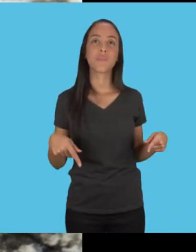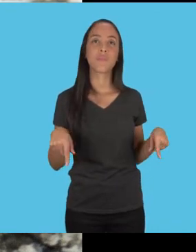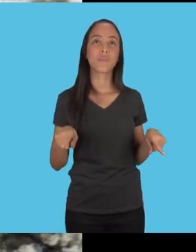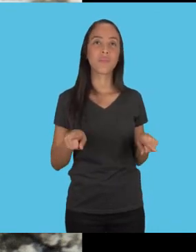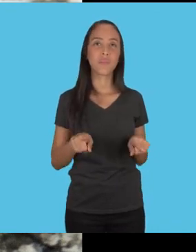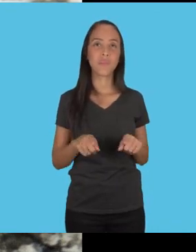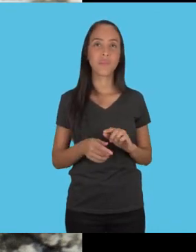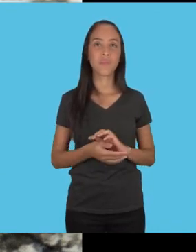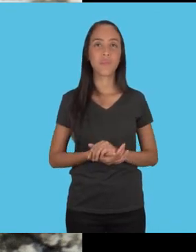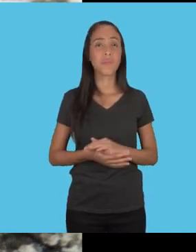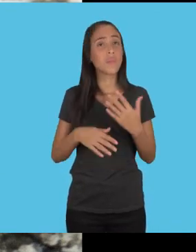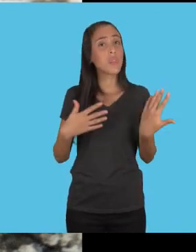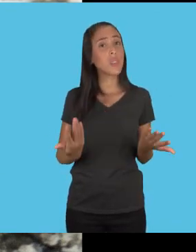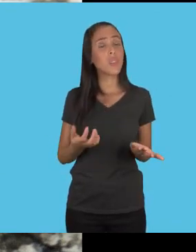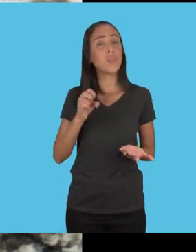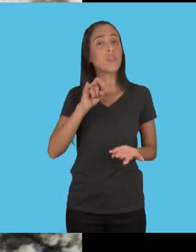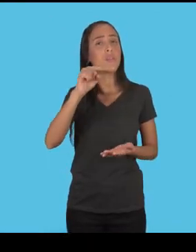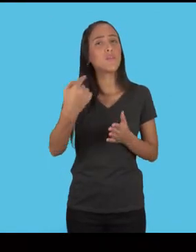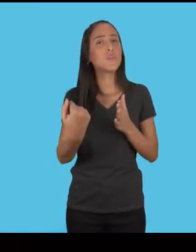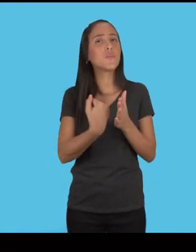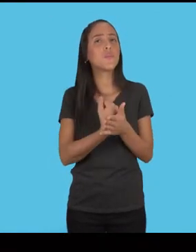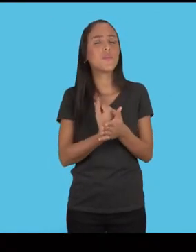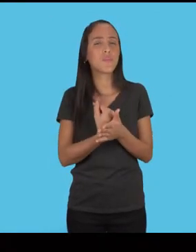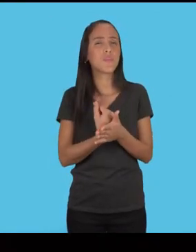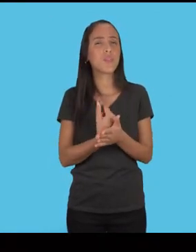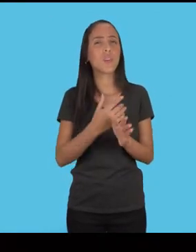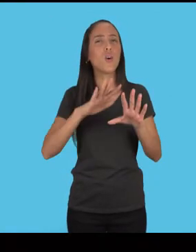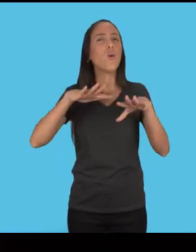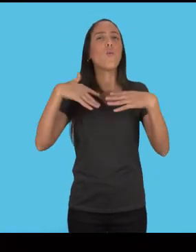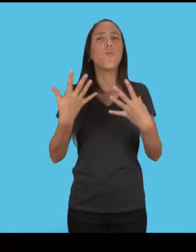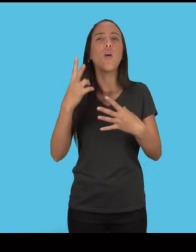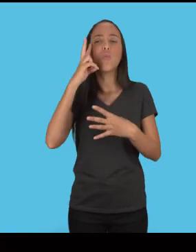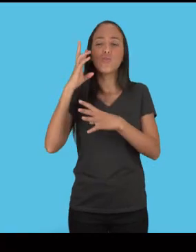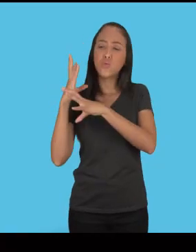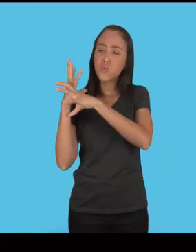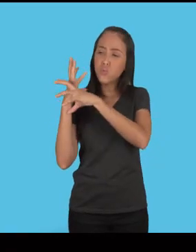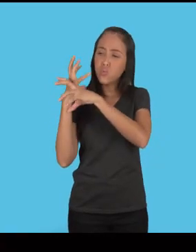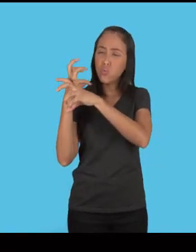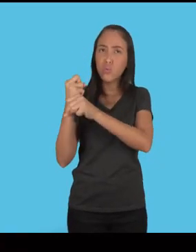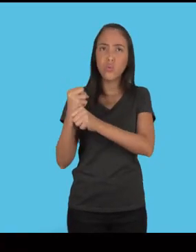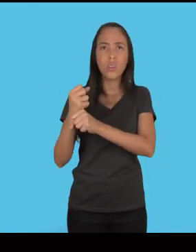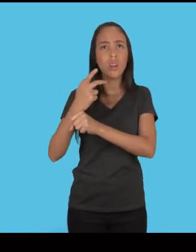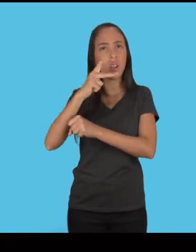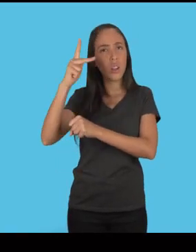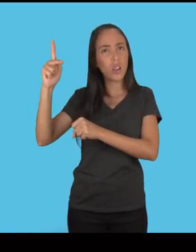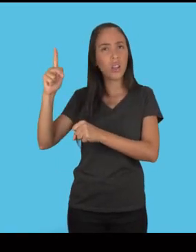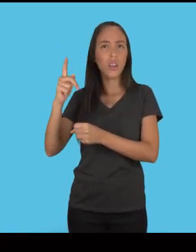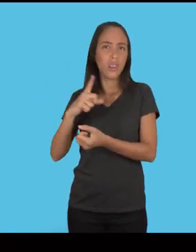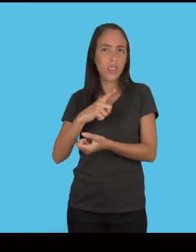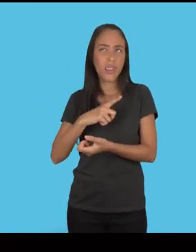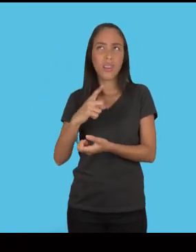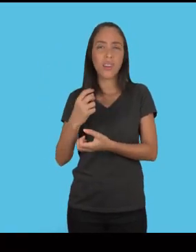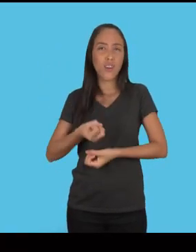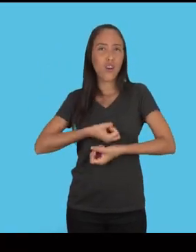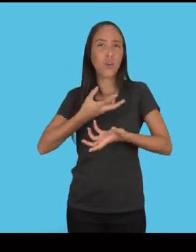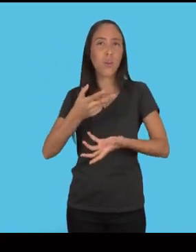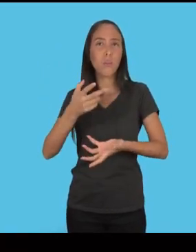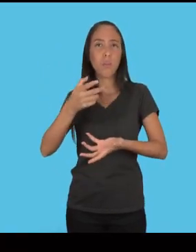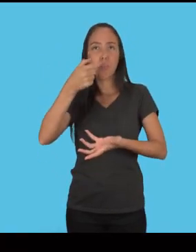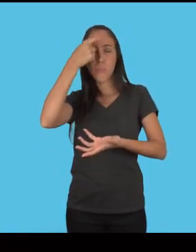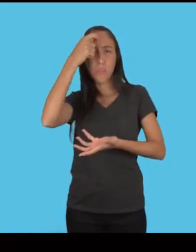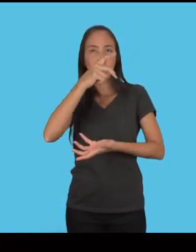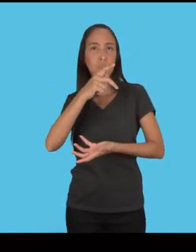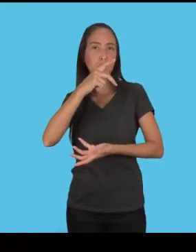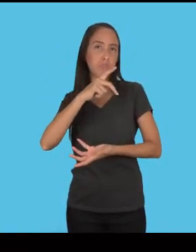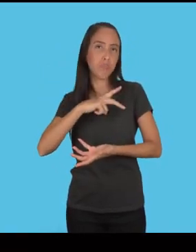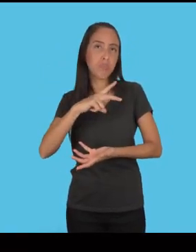Então, vocês perguntarem qual é o legado deles todos, além da sua contribuição pessoal, científica, cada um tem a nossa